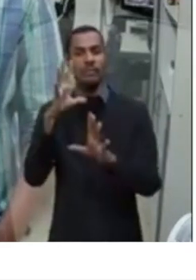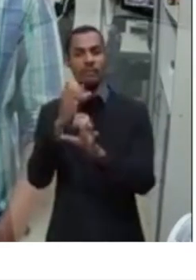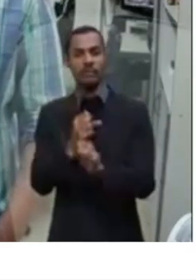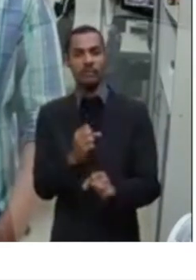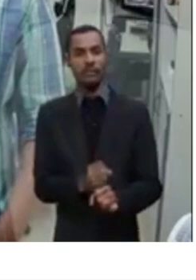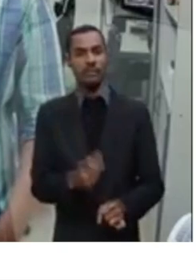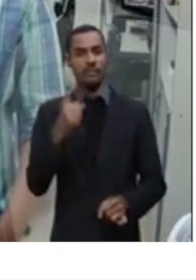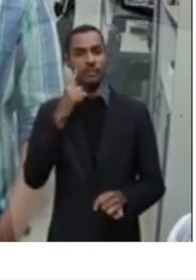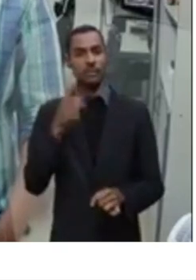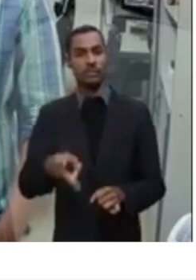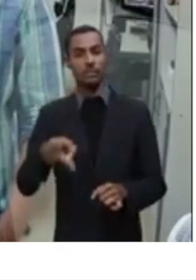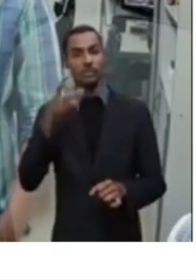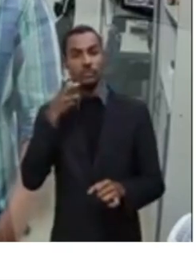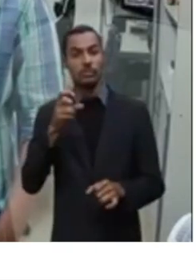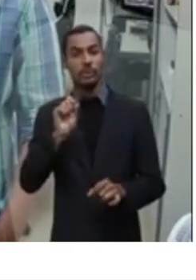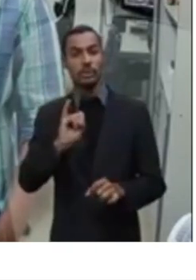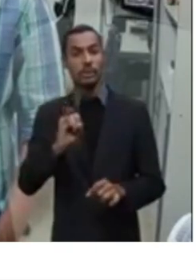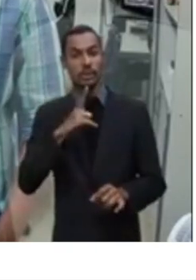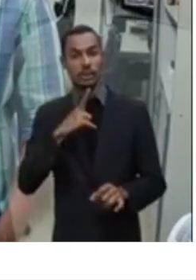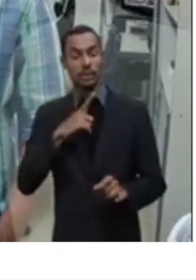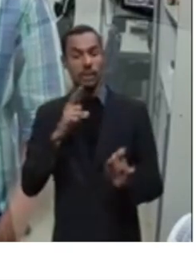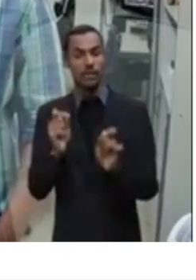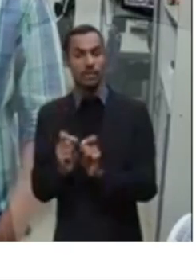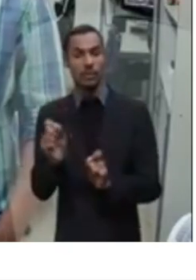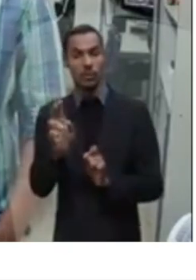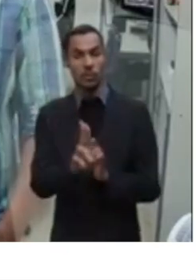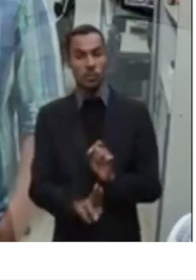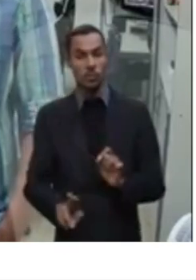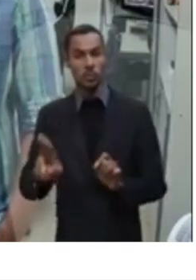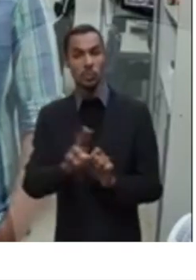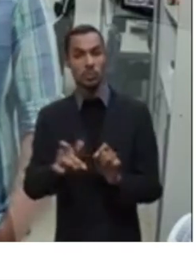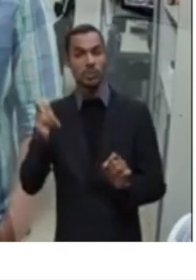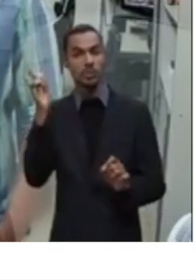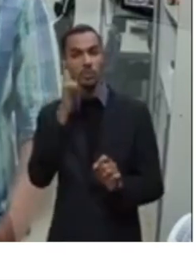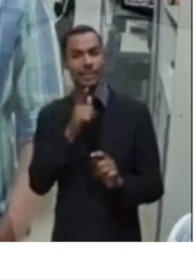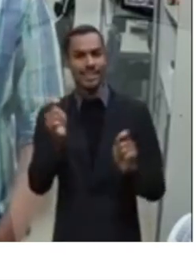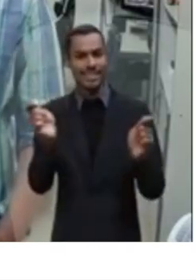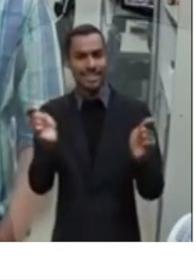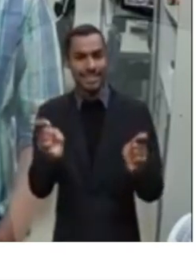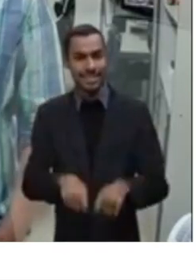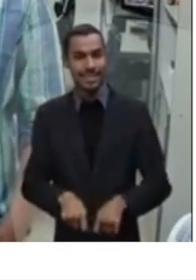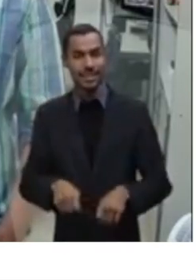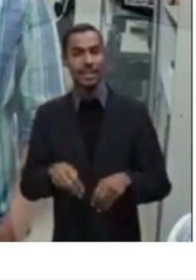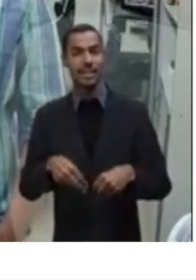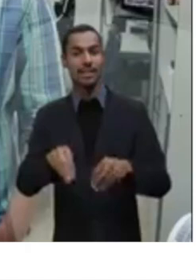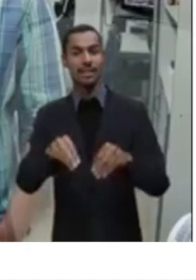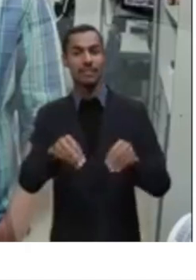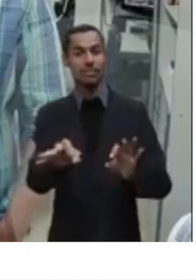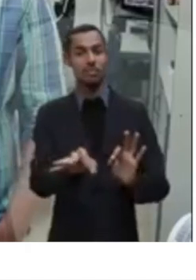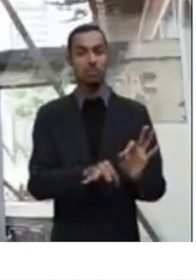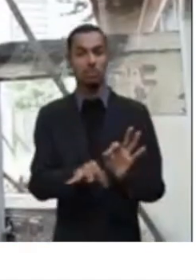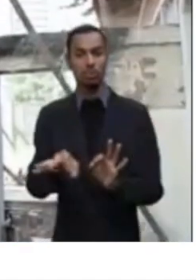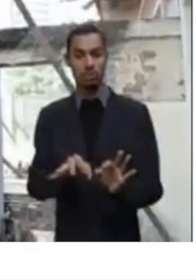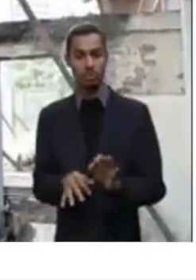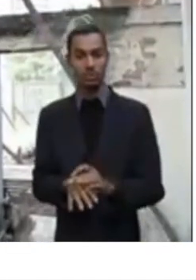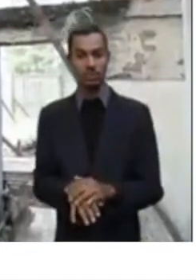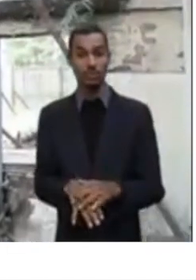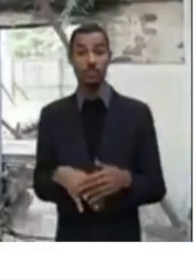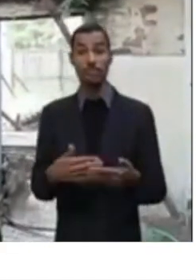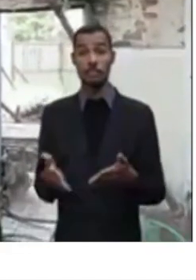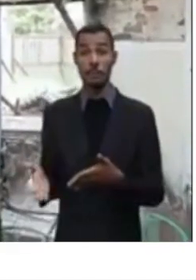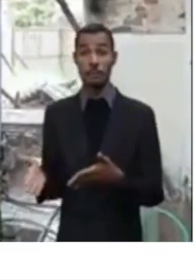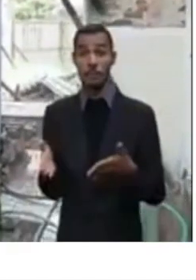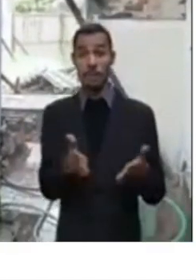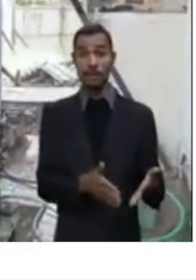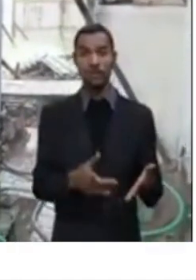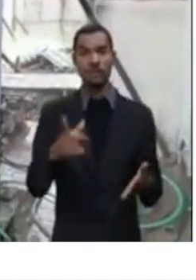né? Para verificar se a fundação que a gente vai estar utilizando vai atender ou não os carregamentos do projeto estrutural. A partir da